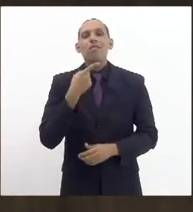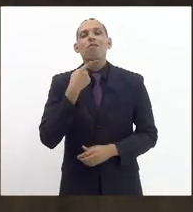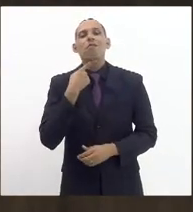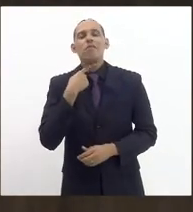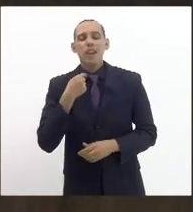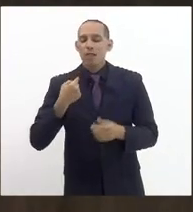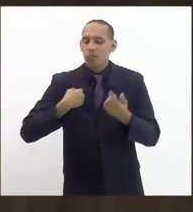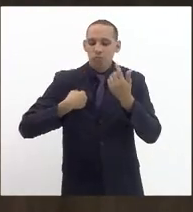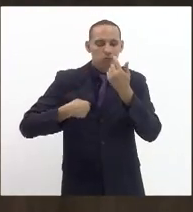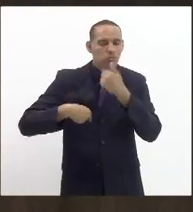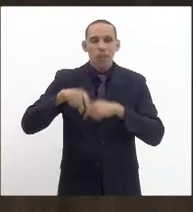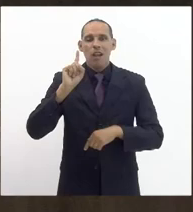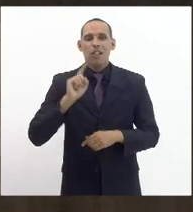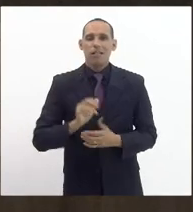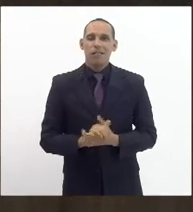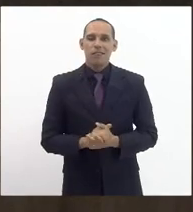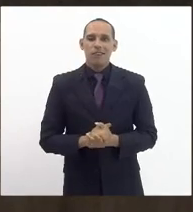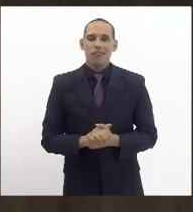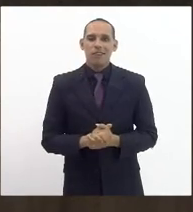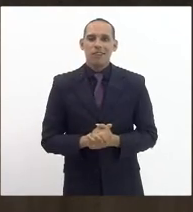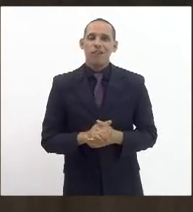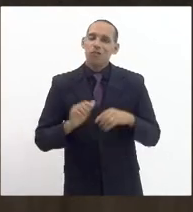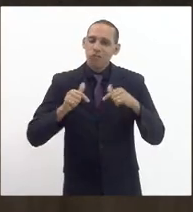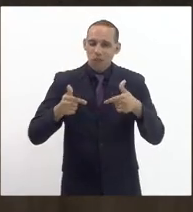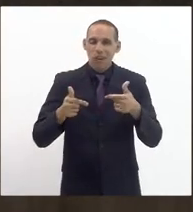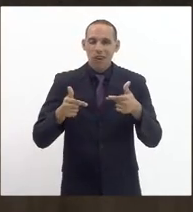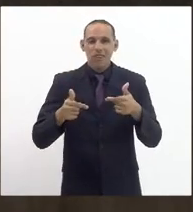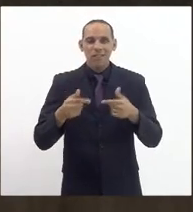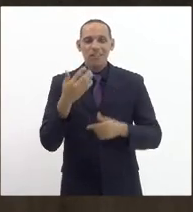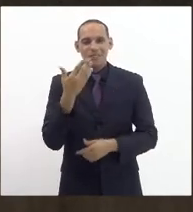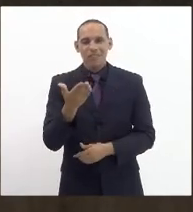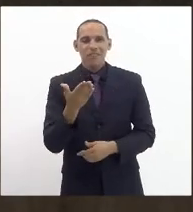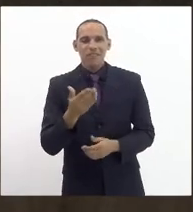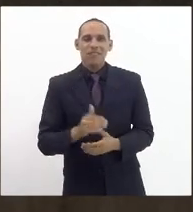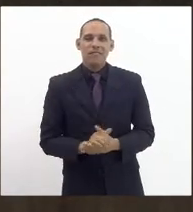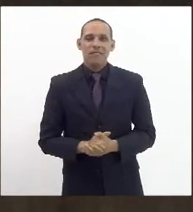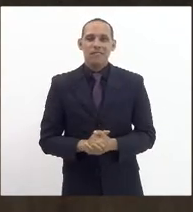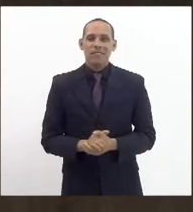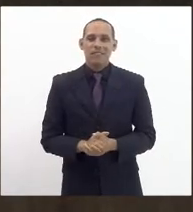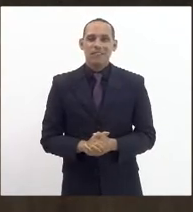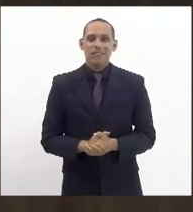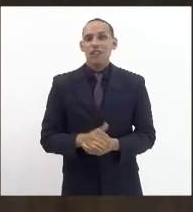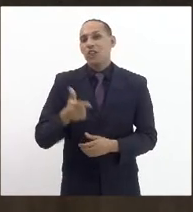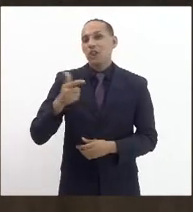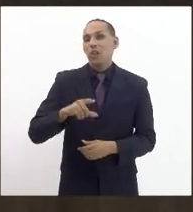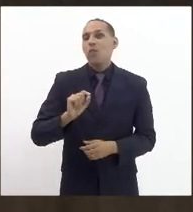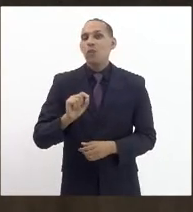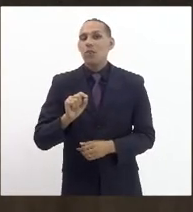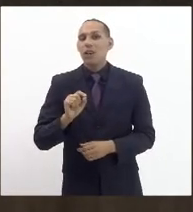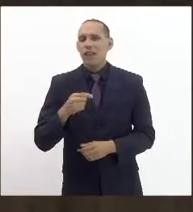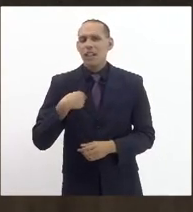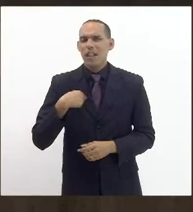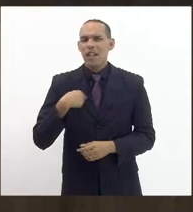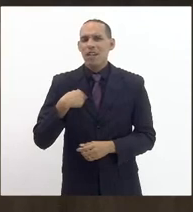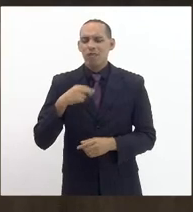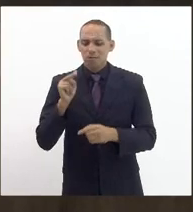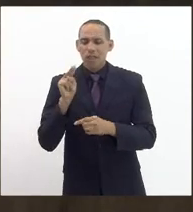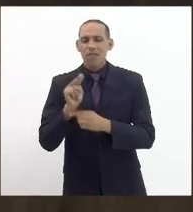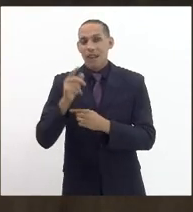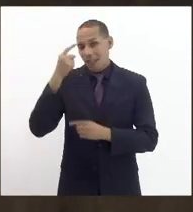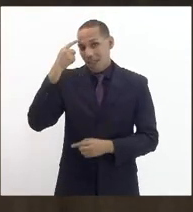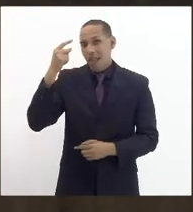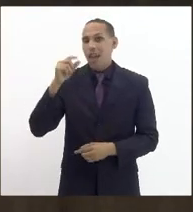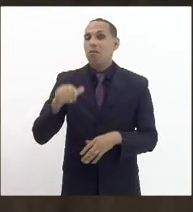todo o sucesso e sorte a Vossa Excelência e todo o sucesso, reiterar uma tese que eu tenho defendido aqui, aqui no